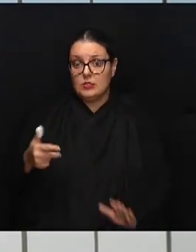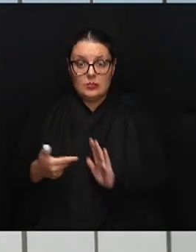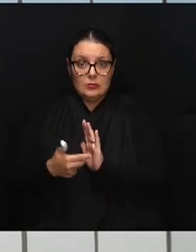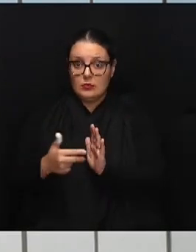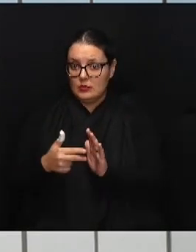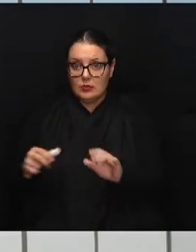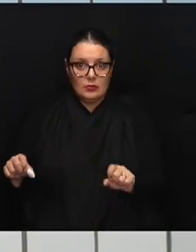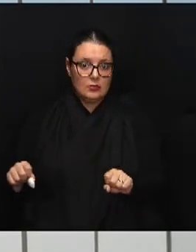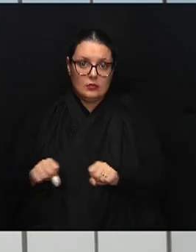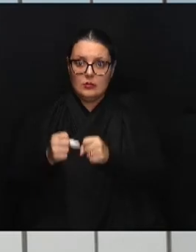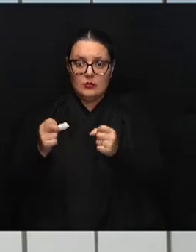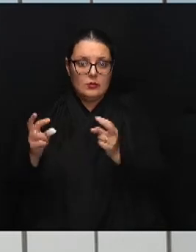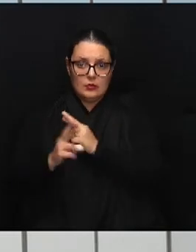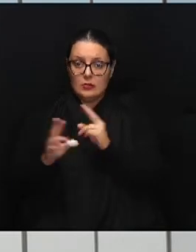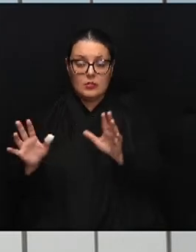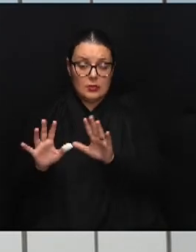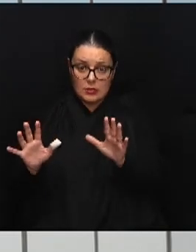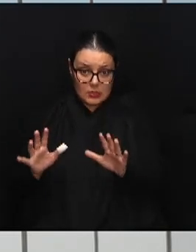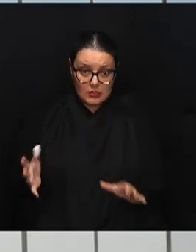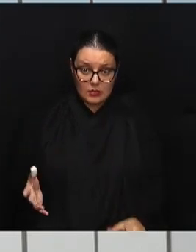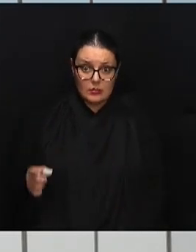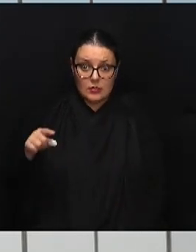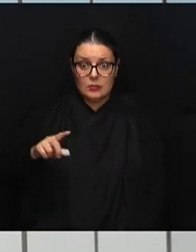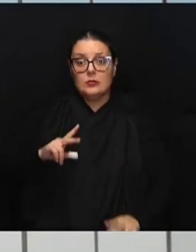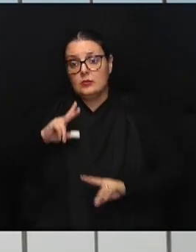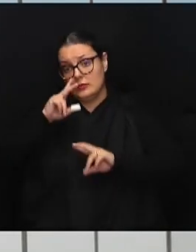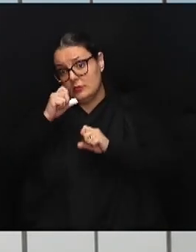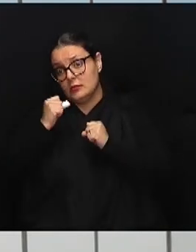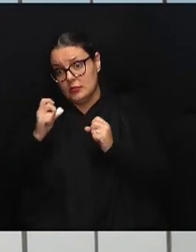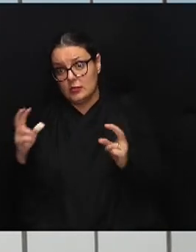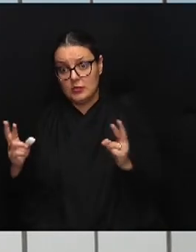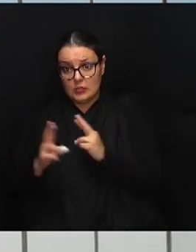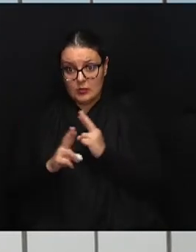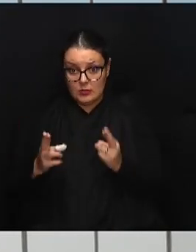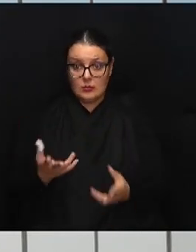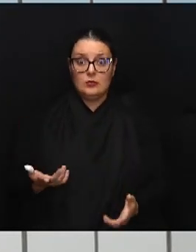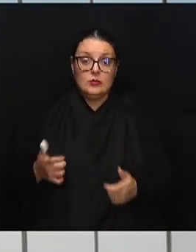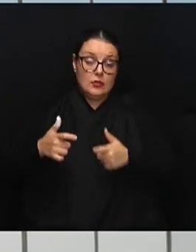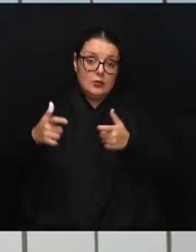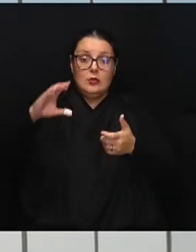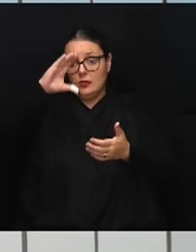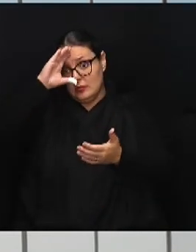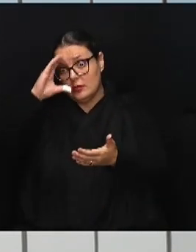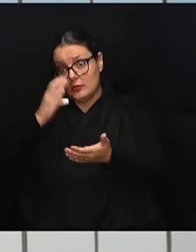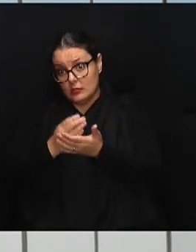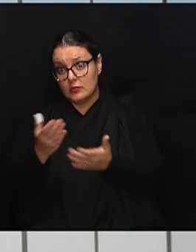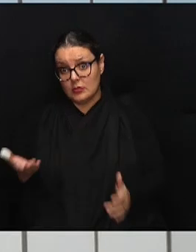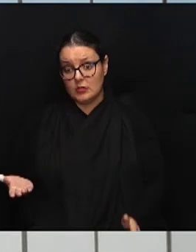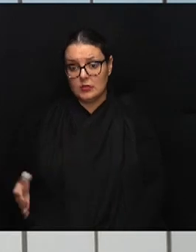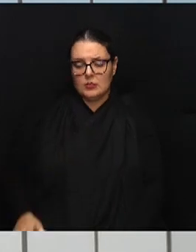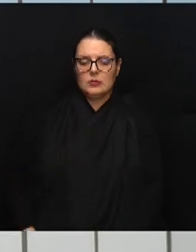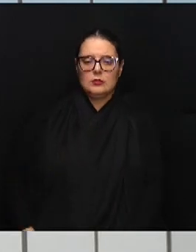destruir relações, pelo contrário, isso fortalece a relação, aumenta a confiança, né?